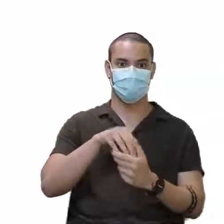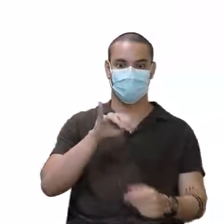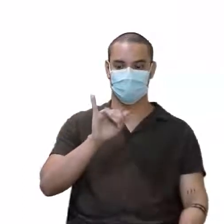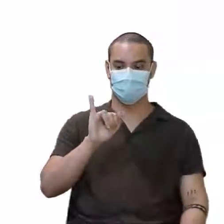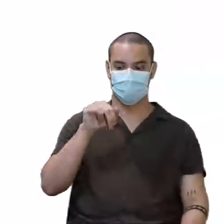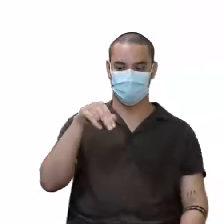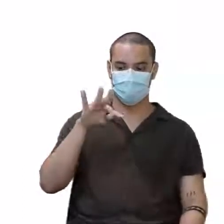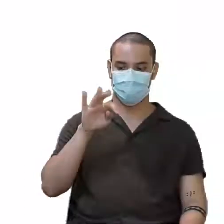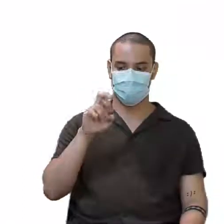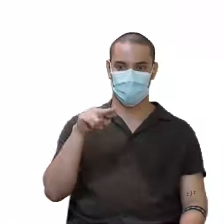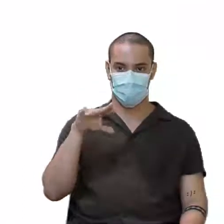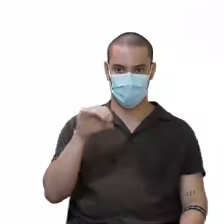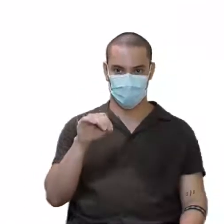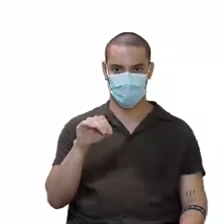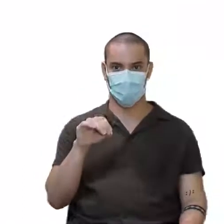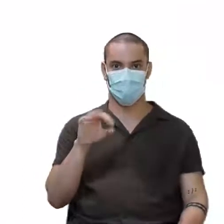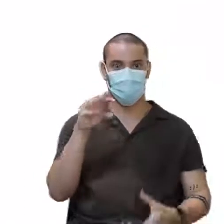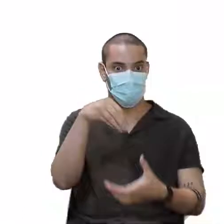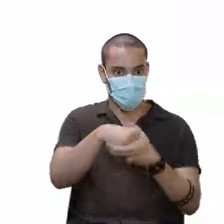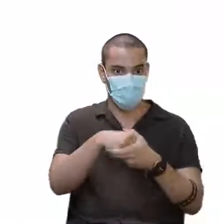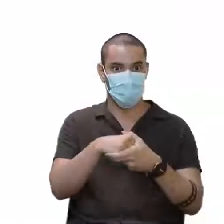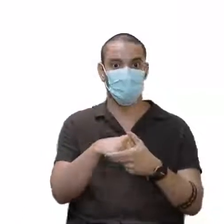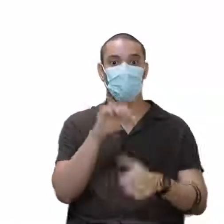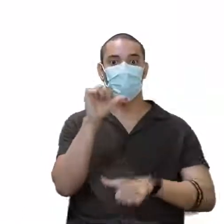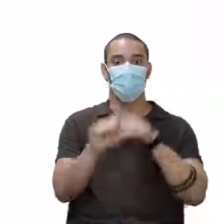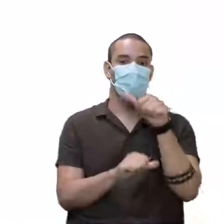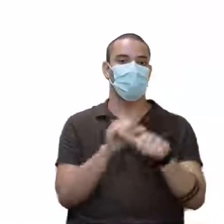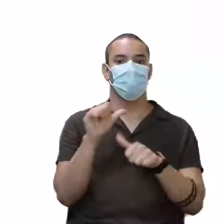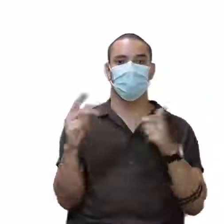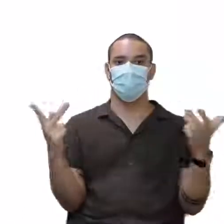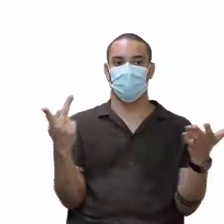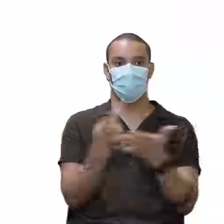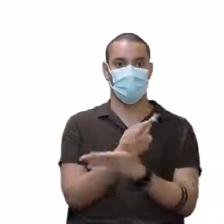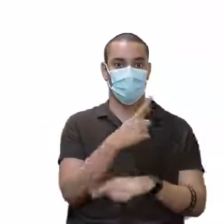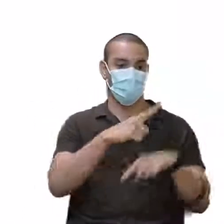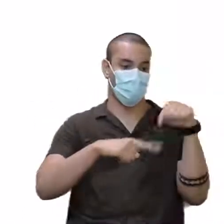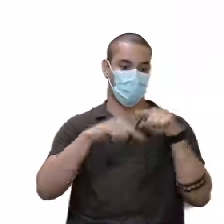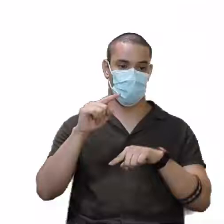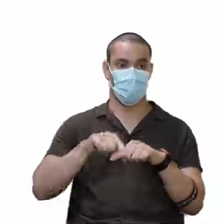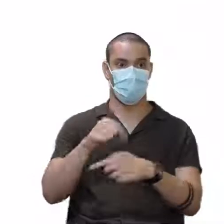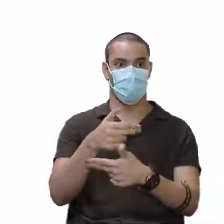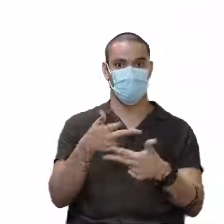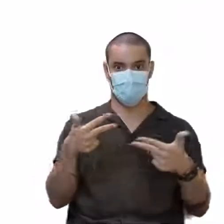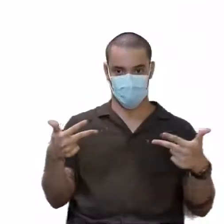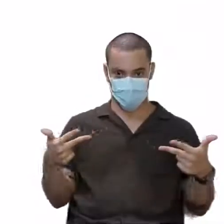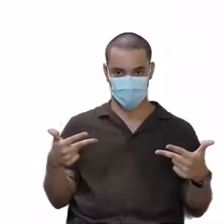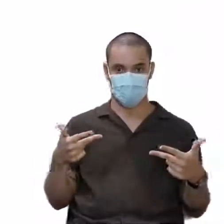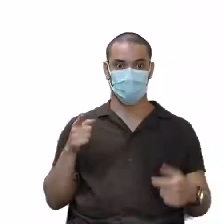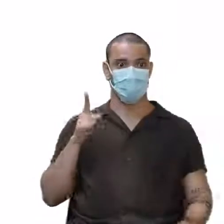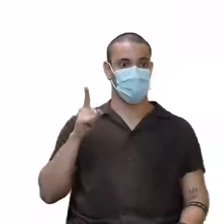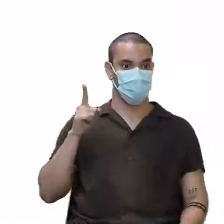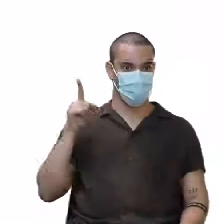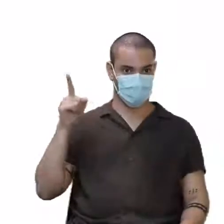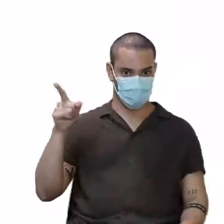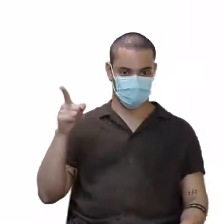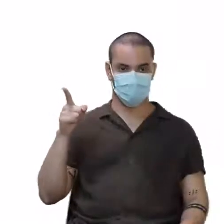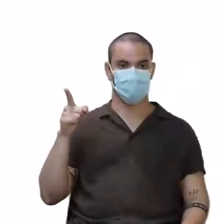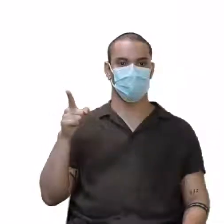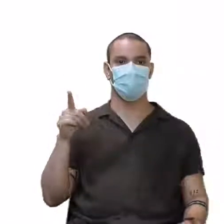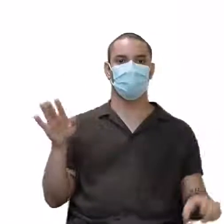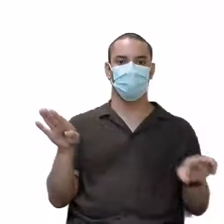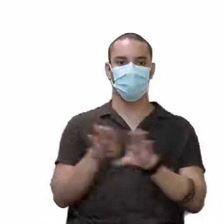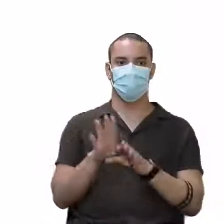internos ao ecossistema e que modificam condições e recursos. E essa sucessão